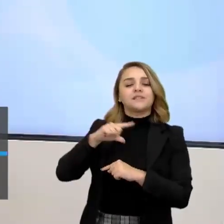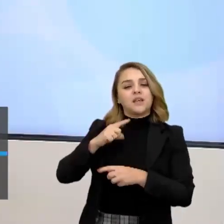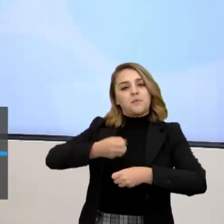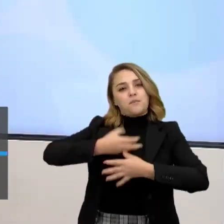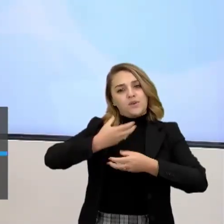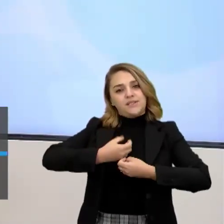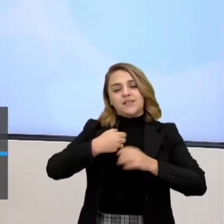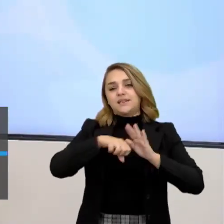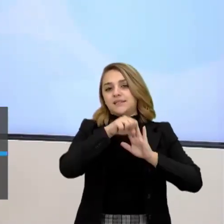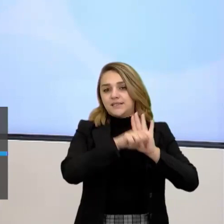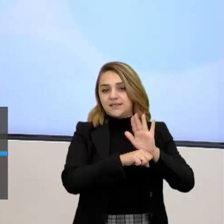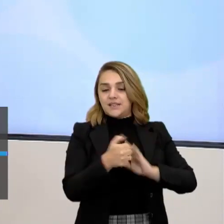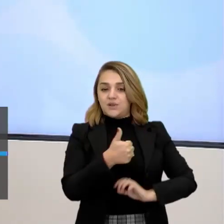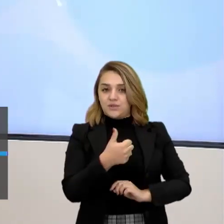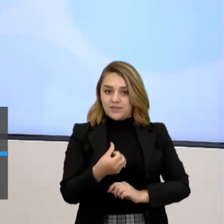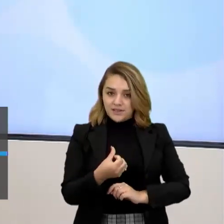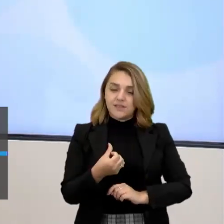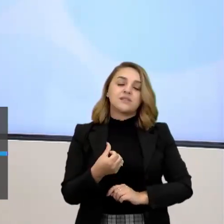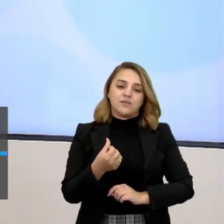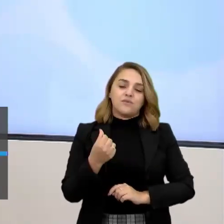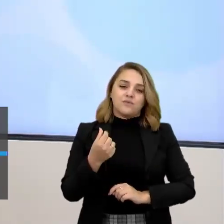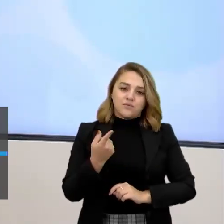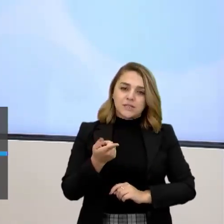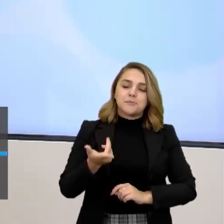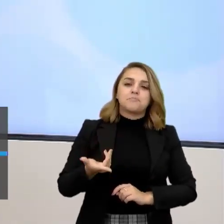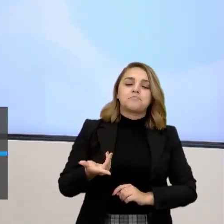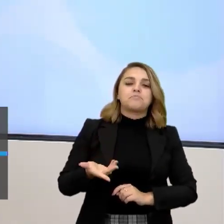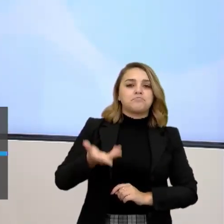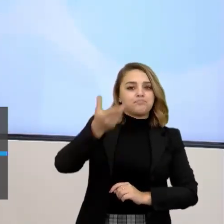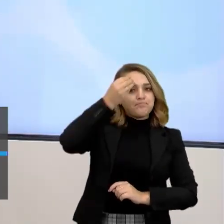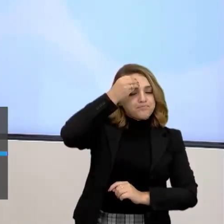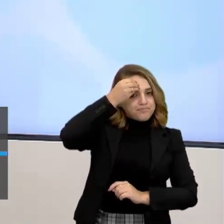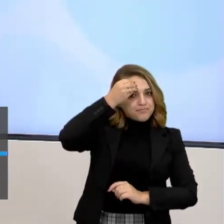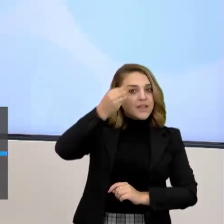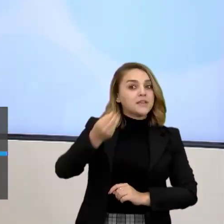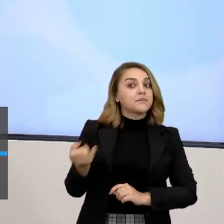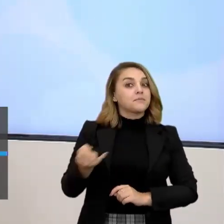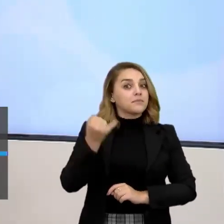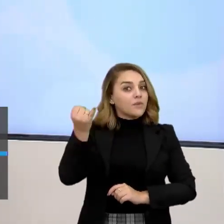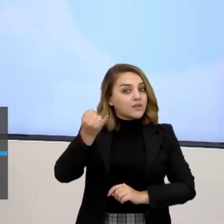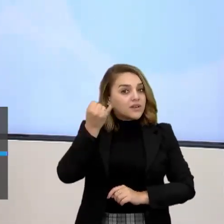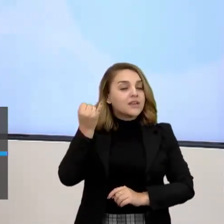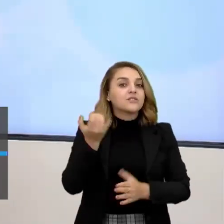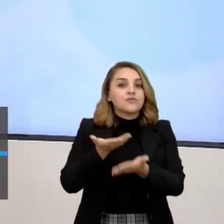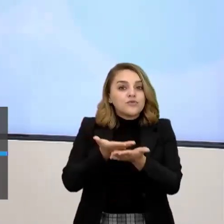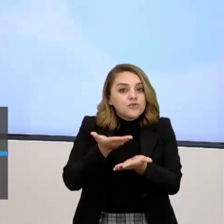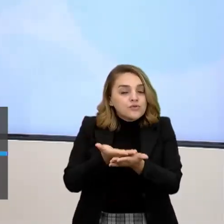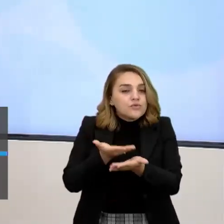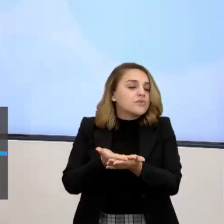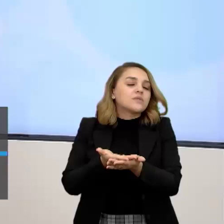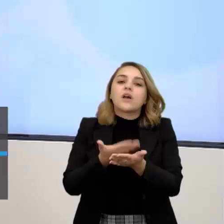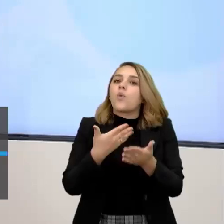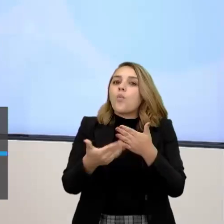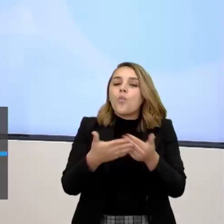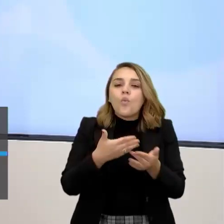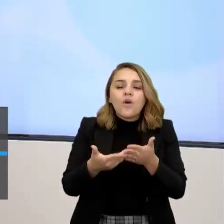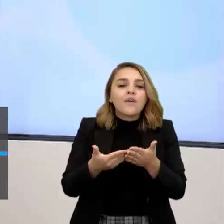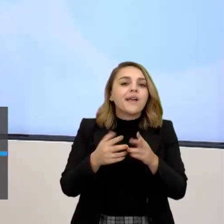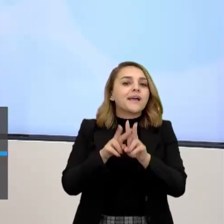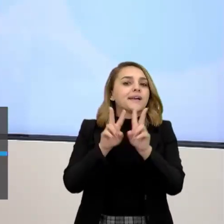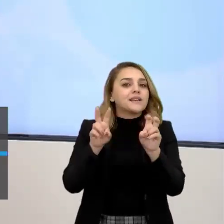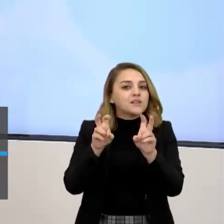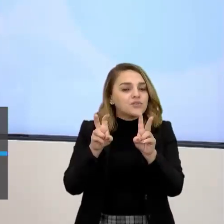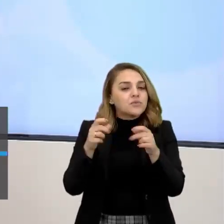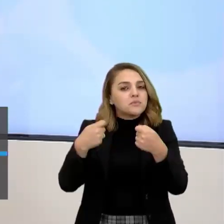poesia do século XVI, e você tem que guardar isso com muito cuidado, isso é importante quando a gente vai estudar e ler qualquer coisa,